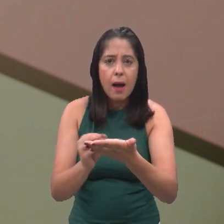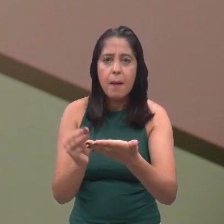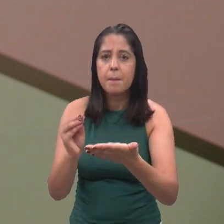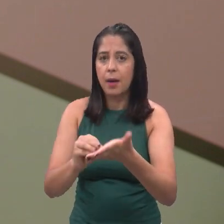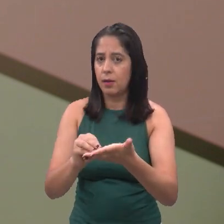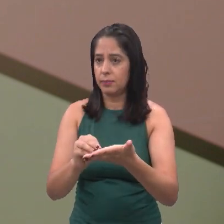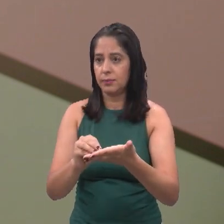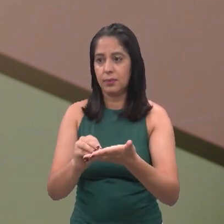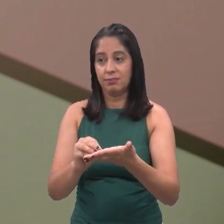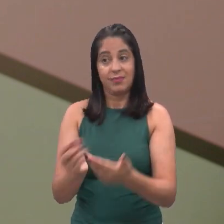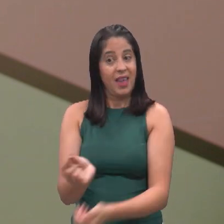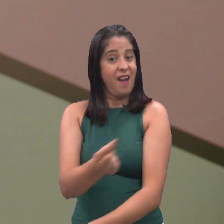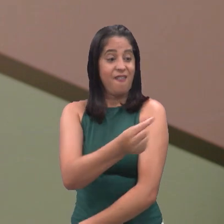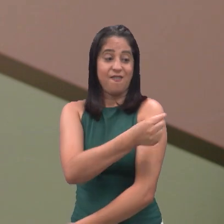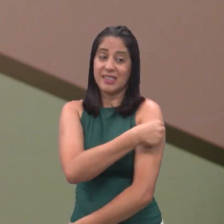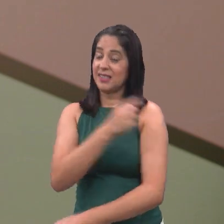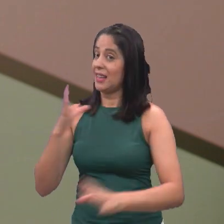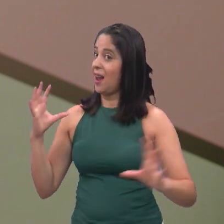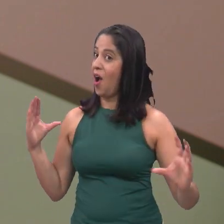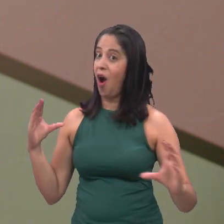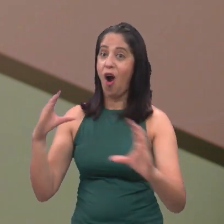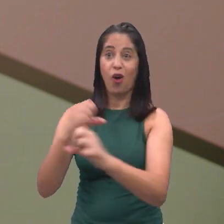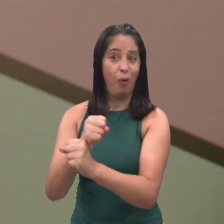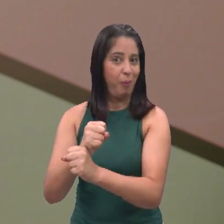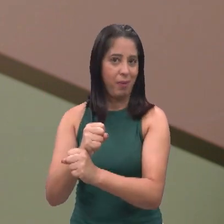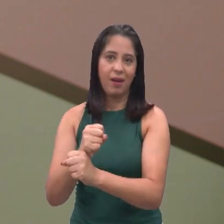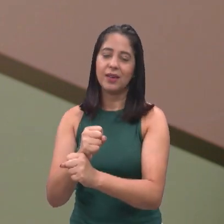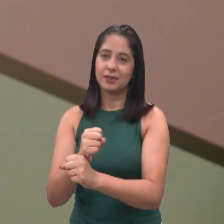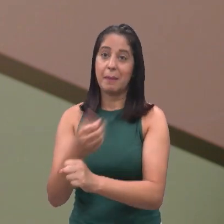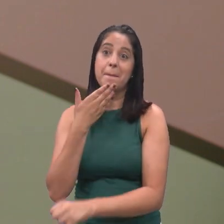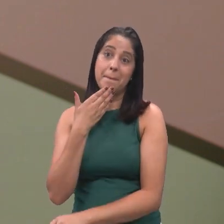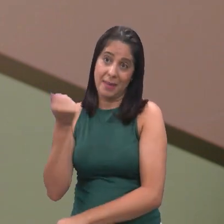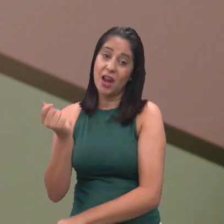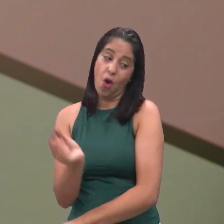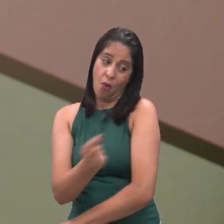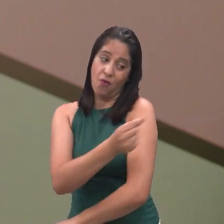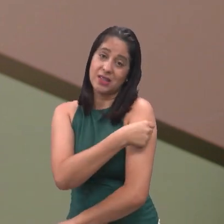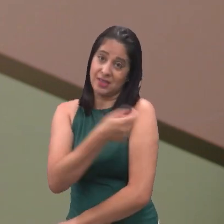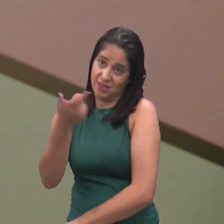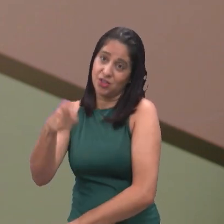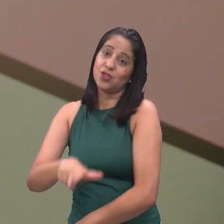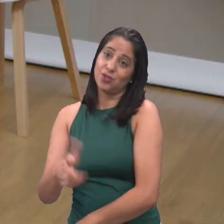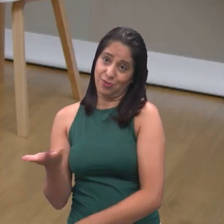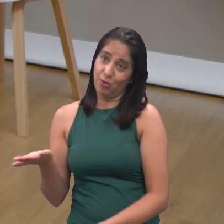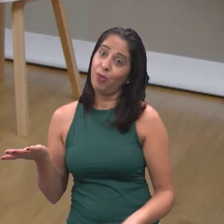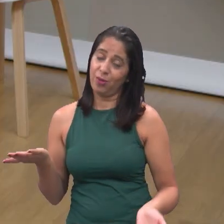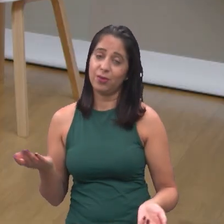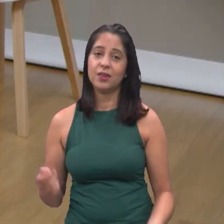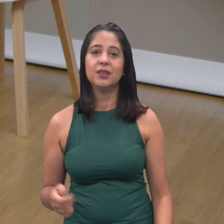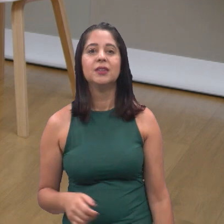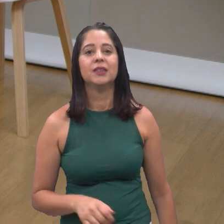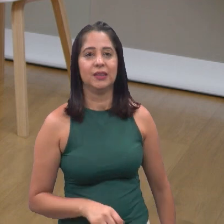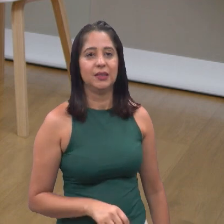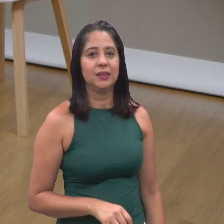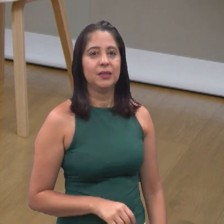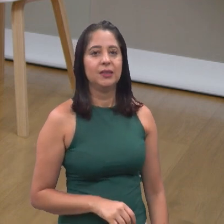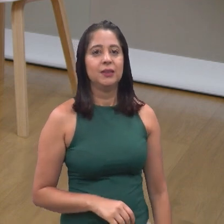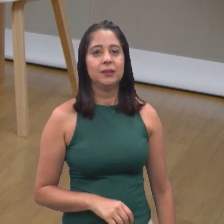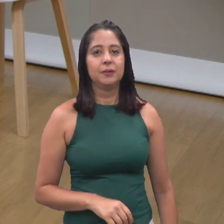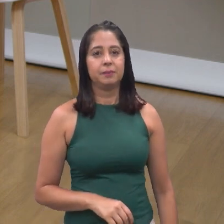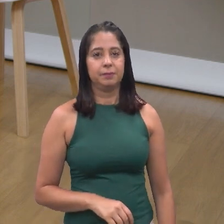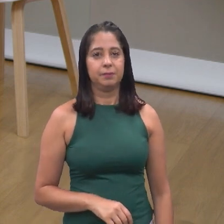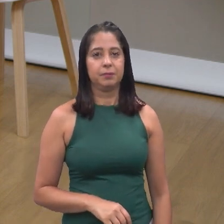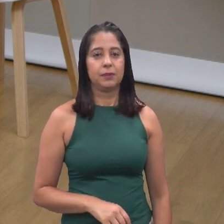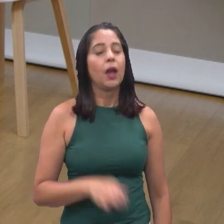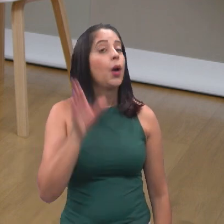vão acabar aplicando diversas vacinas, mas é melhor tomar para mais do que para menos. Ai, perfeito. Um fato